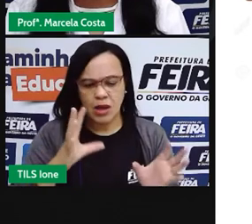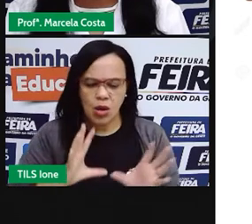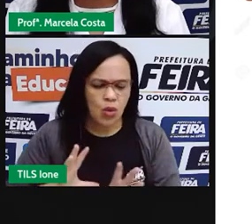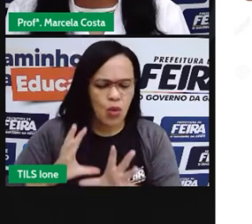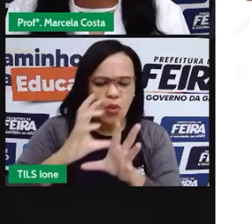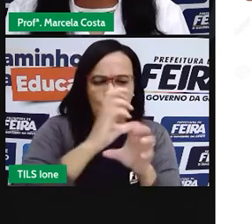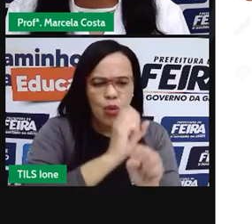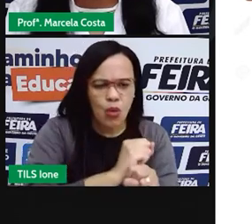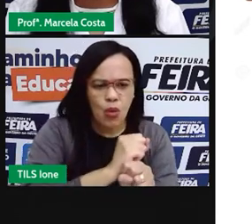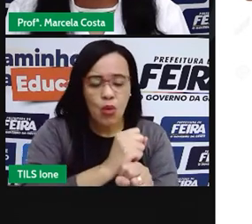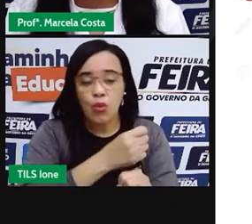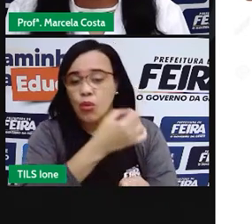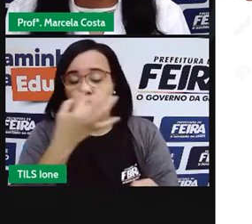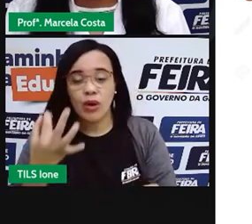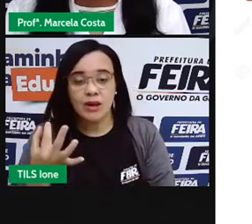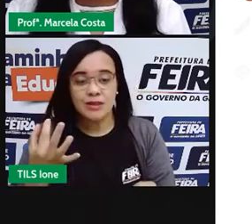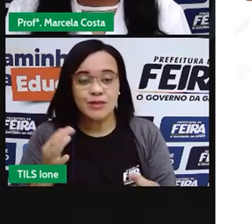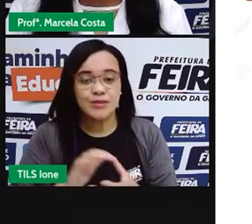todo?